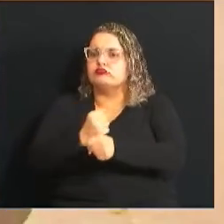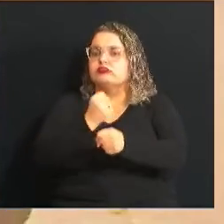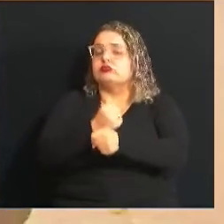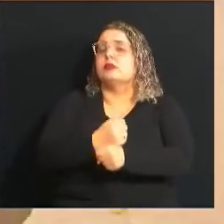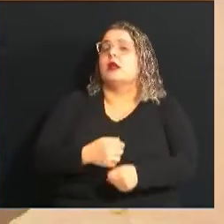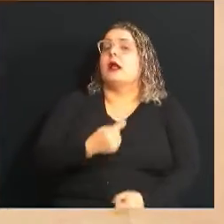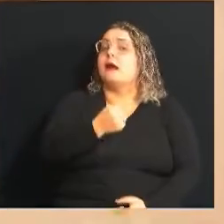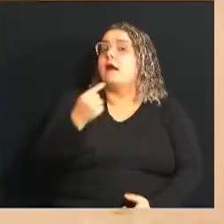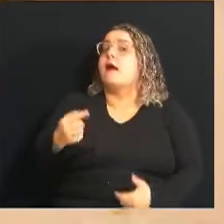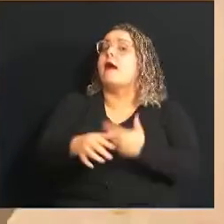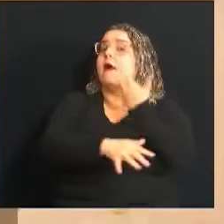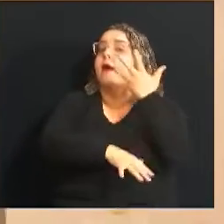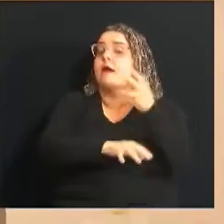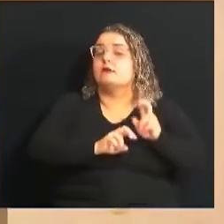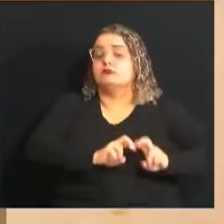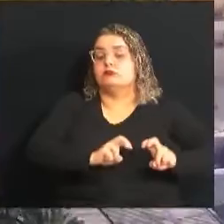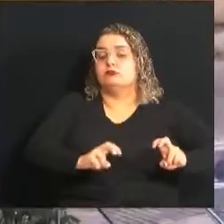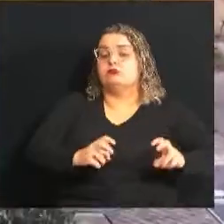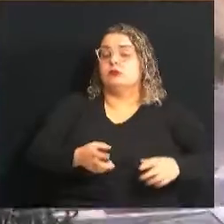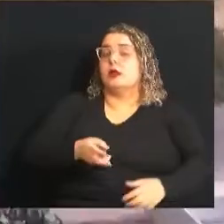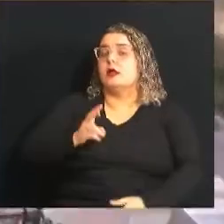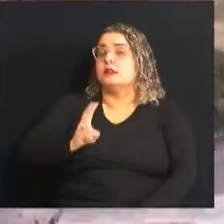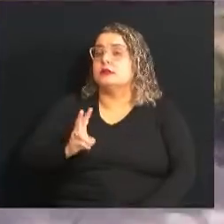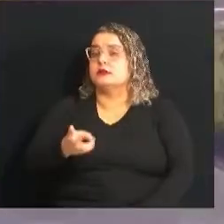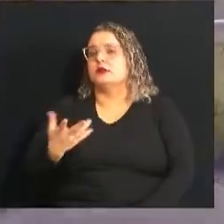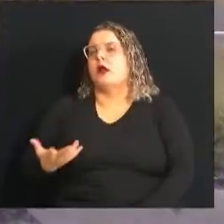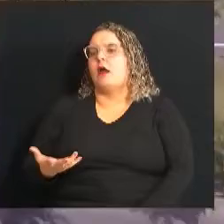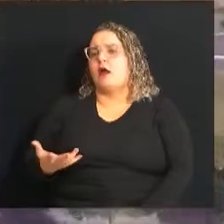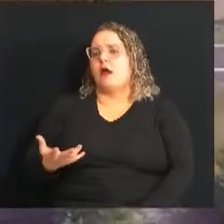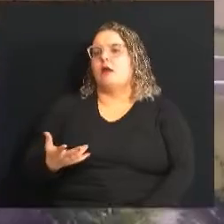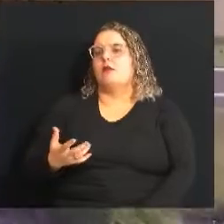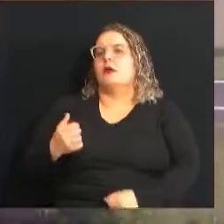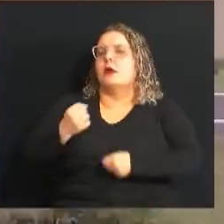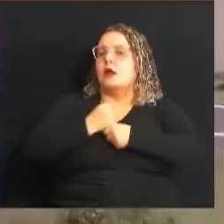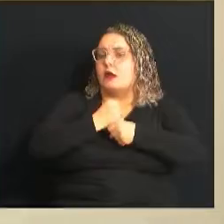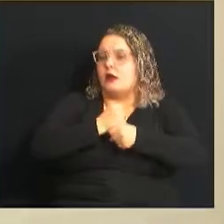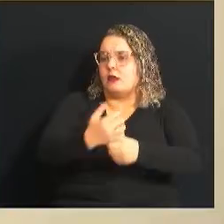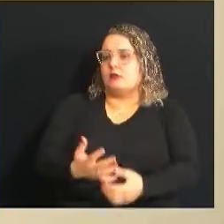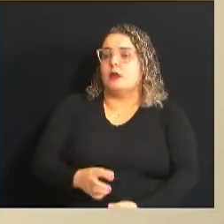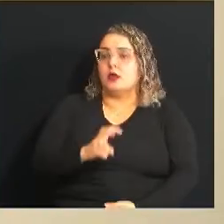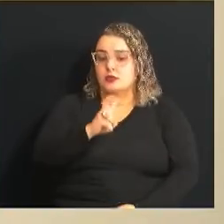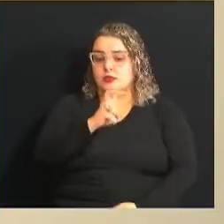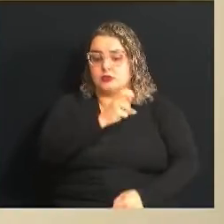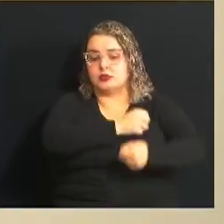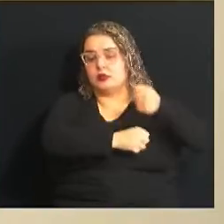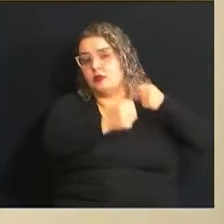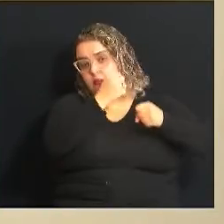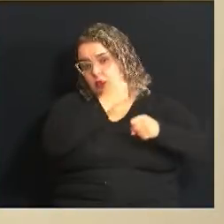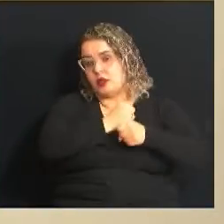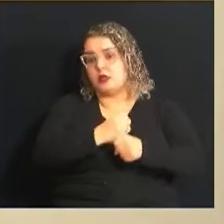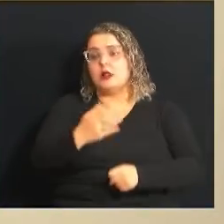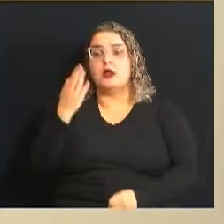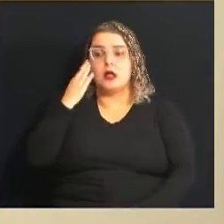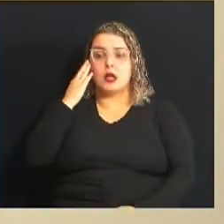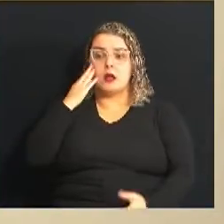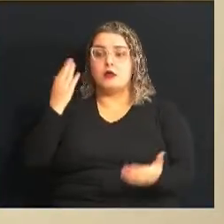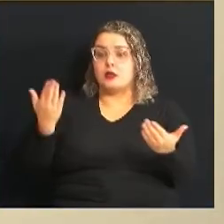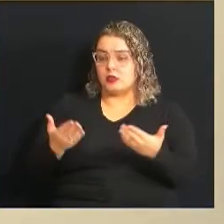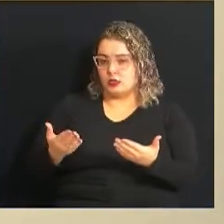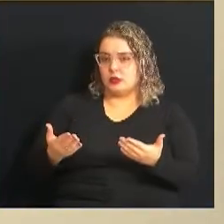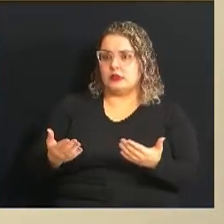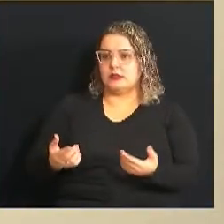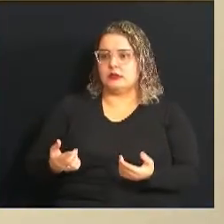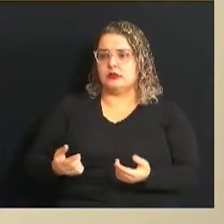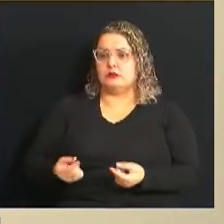de Campinas anualmente, referentes aos últimos 5 anos. E a gente sabe que hoje, devido à crise, à